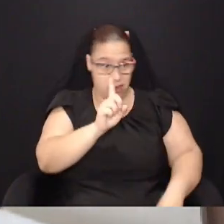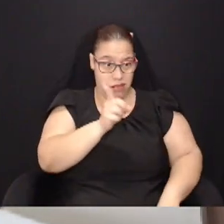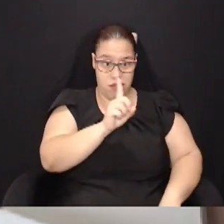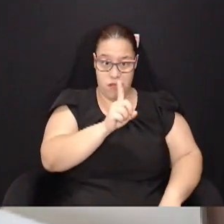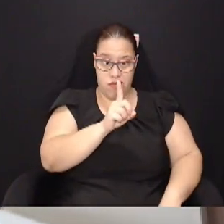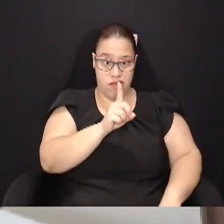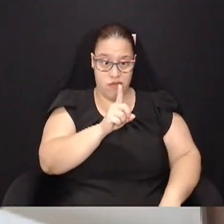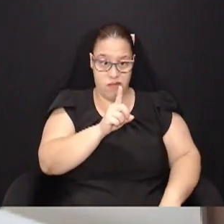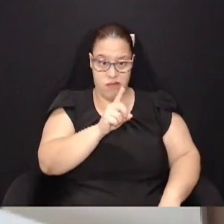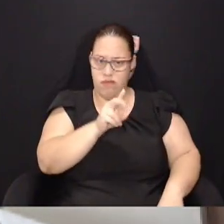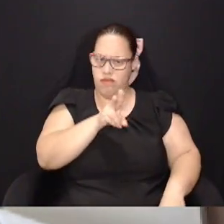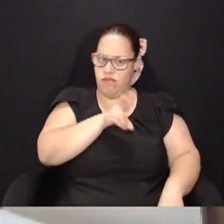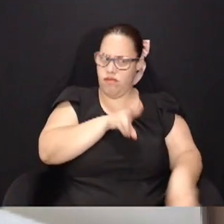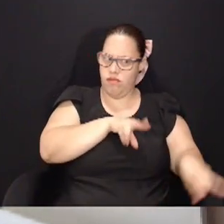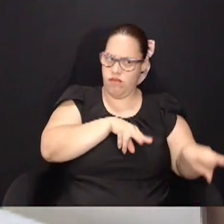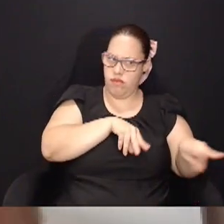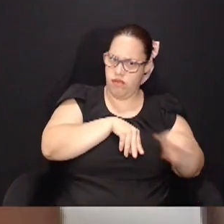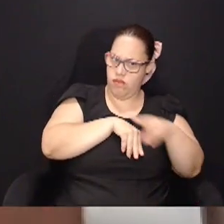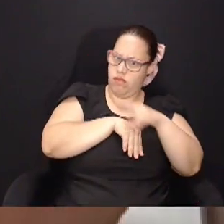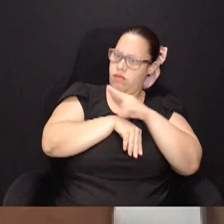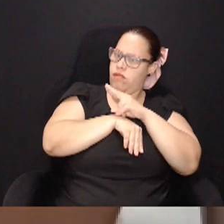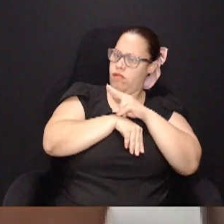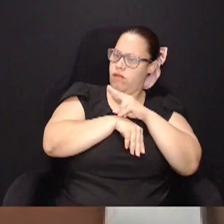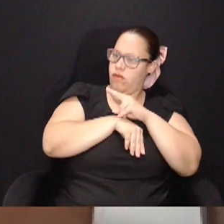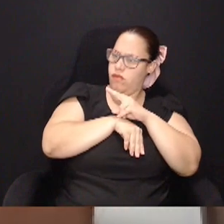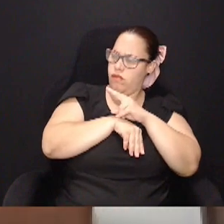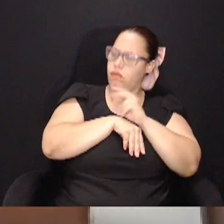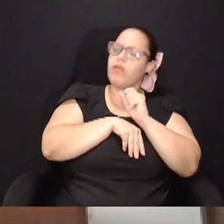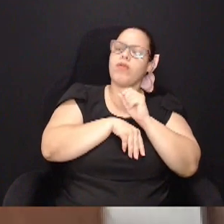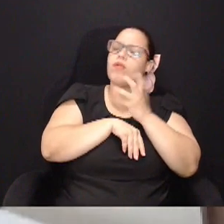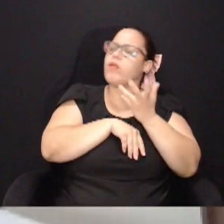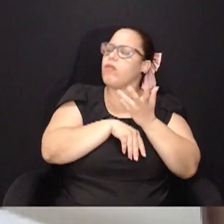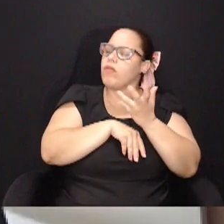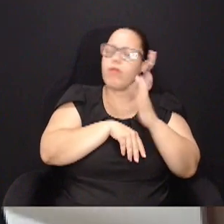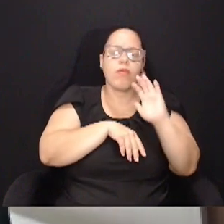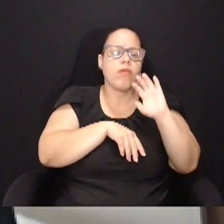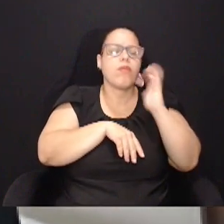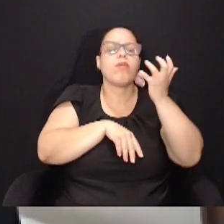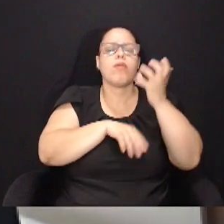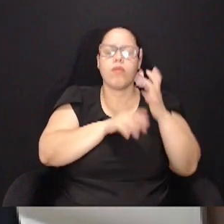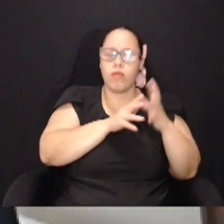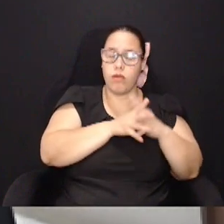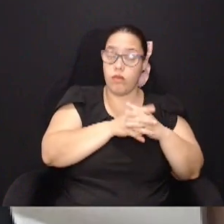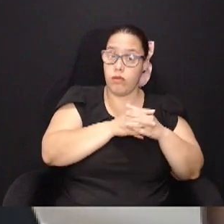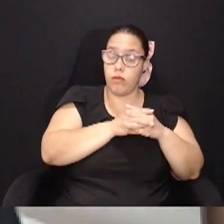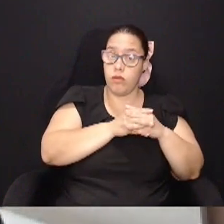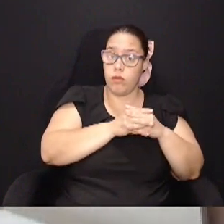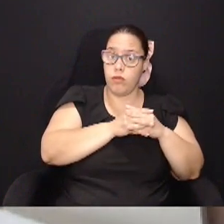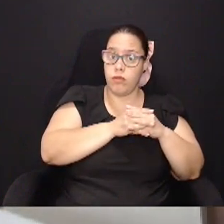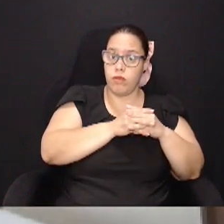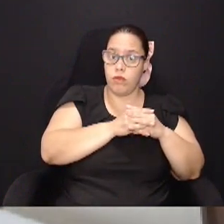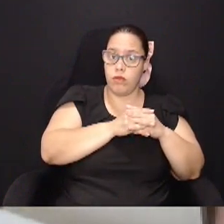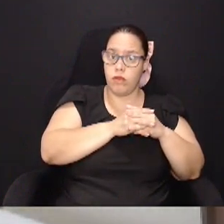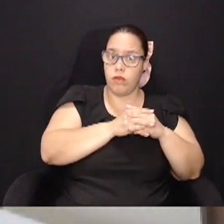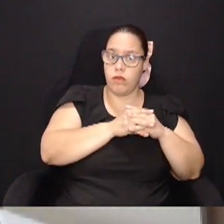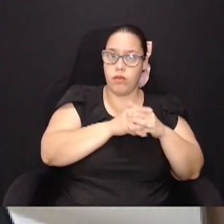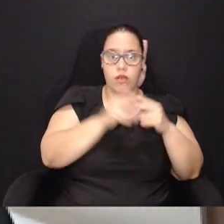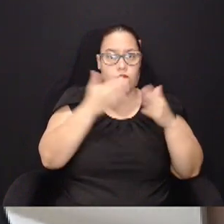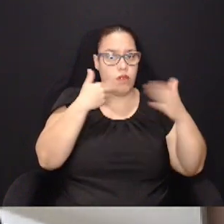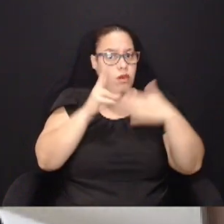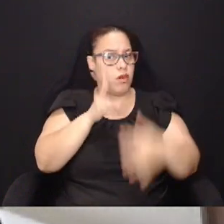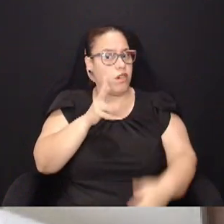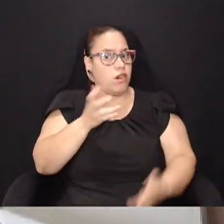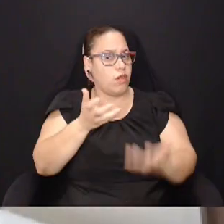tem que partir dos pais. Pô, por que meu filho está quieto? Pô, ele está sempre conversando. Por que ele é isso? Por que ele está